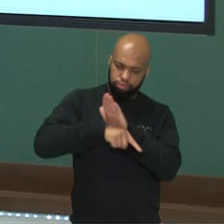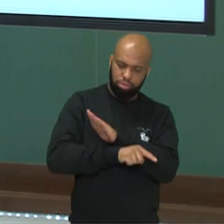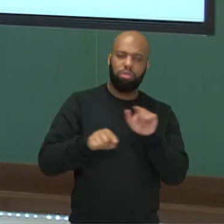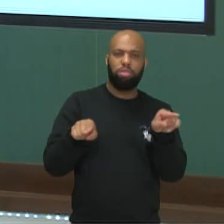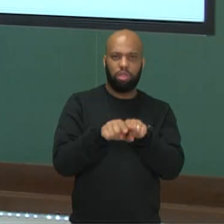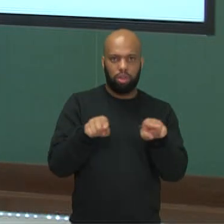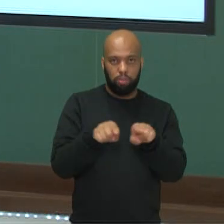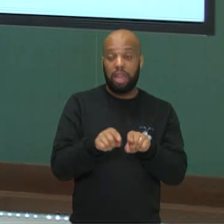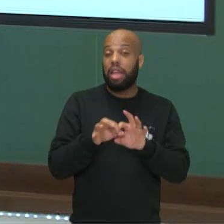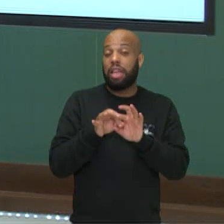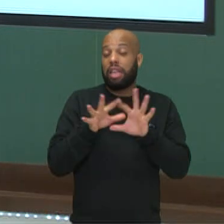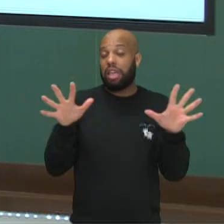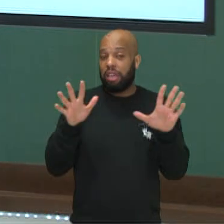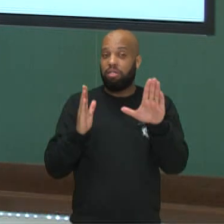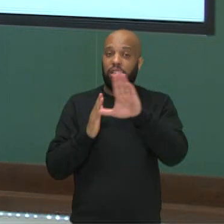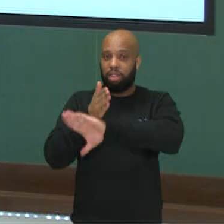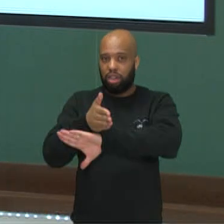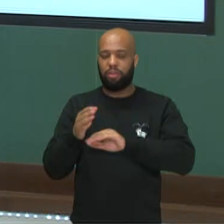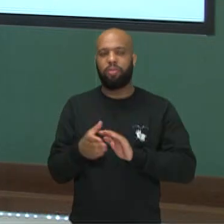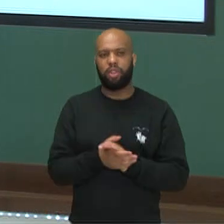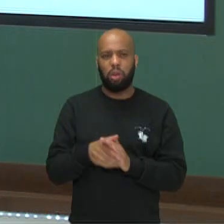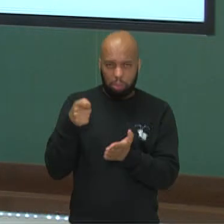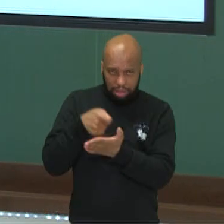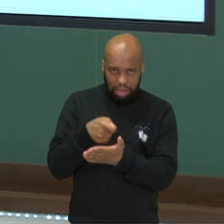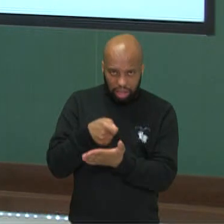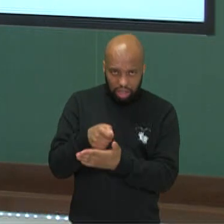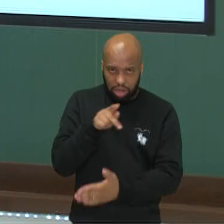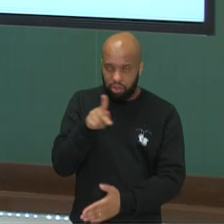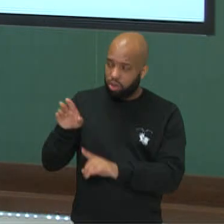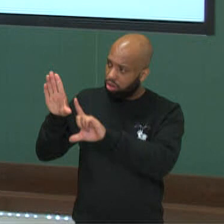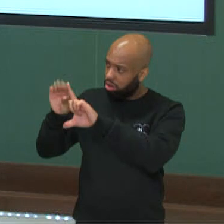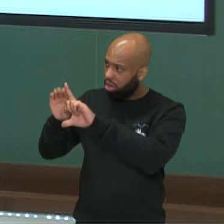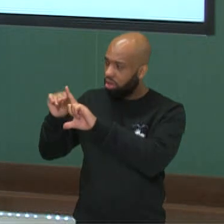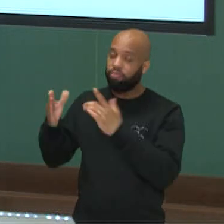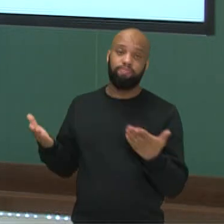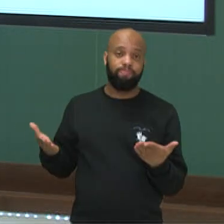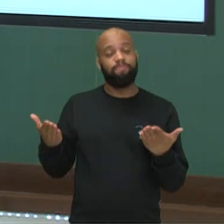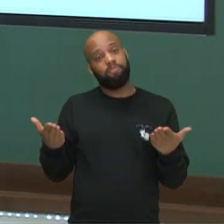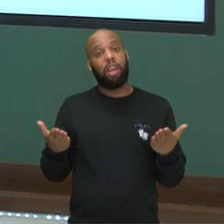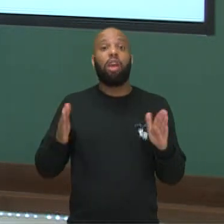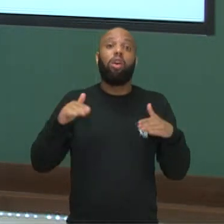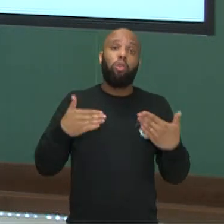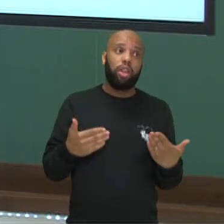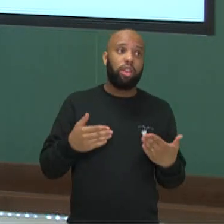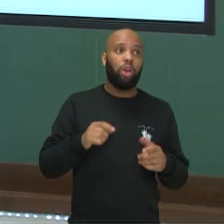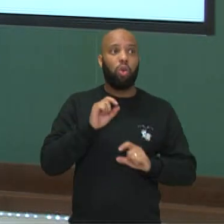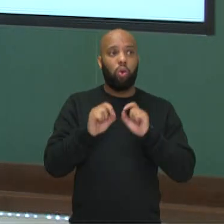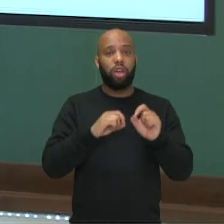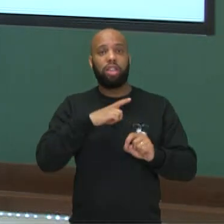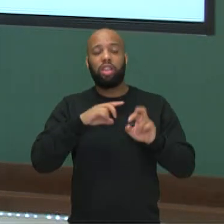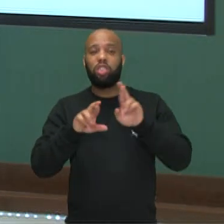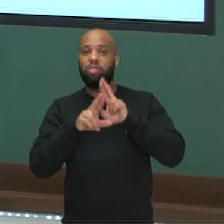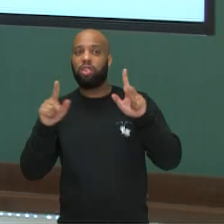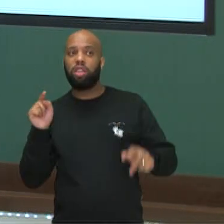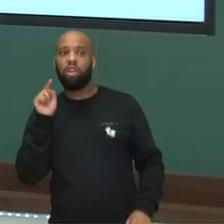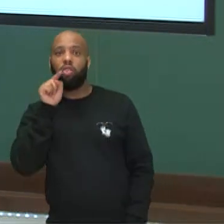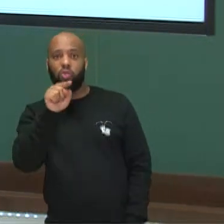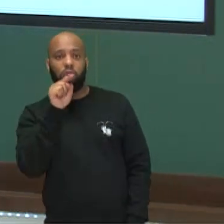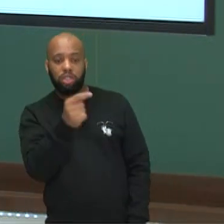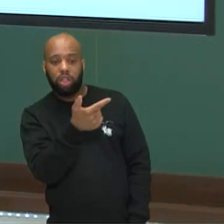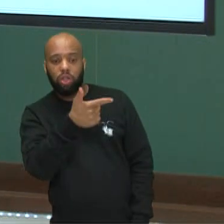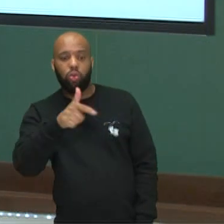nela, fique à vontade. Professor, é obrigatório fazer isso? Bom, o que diferencia você